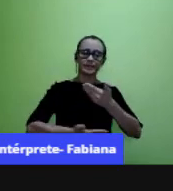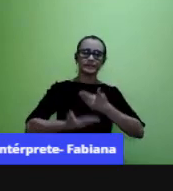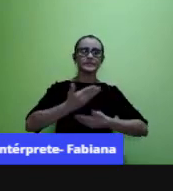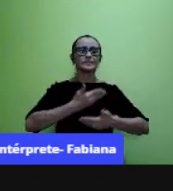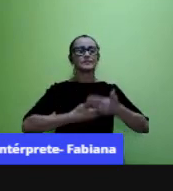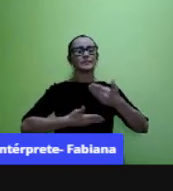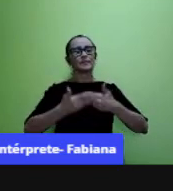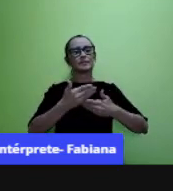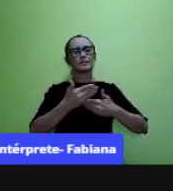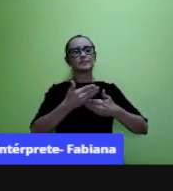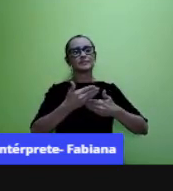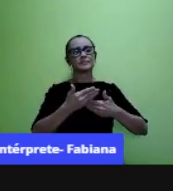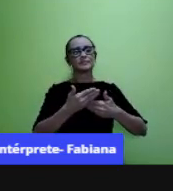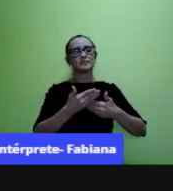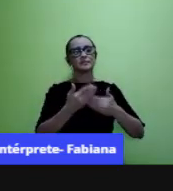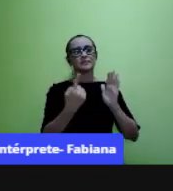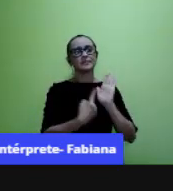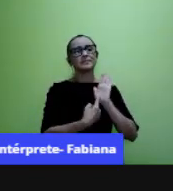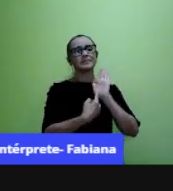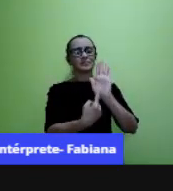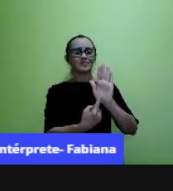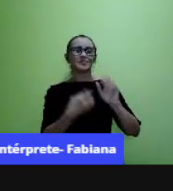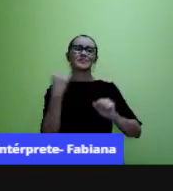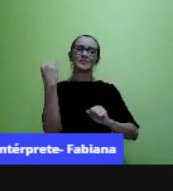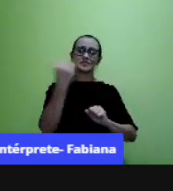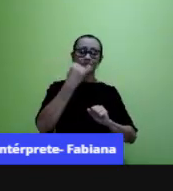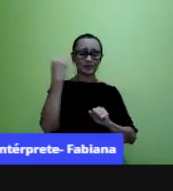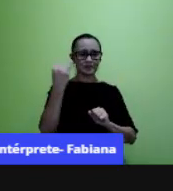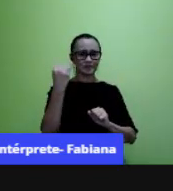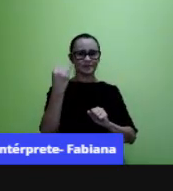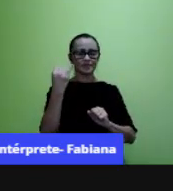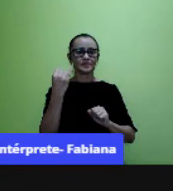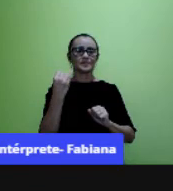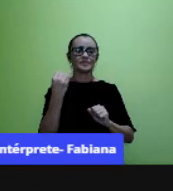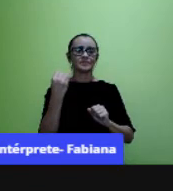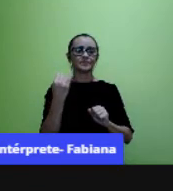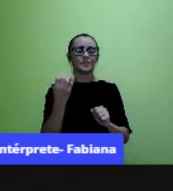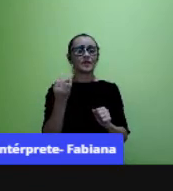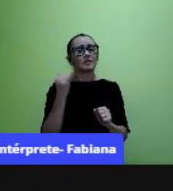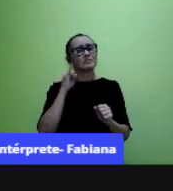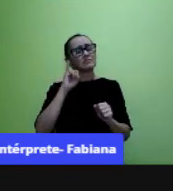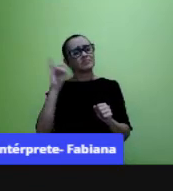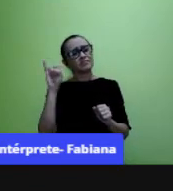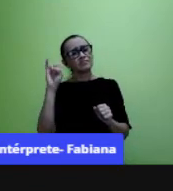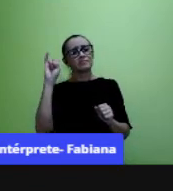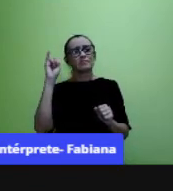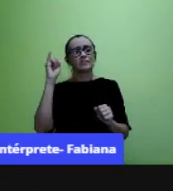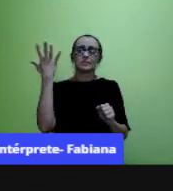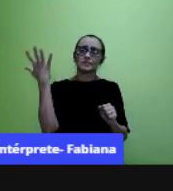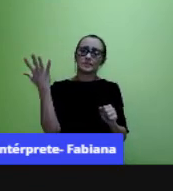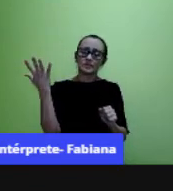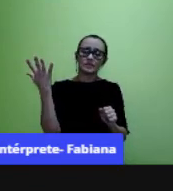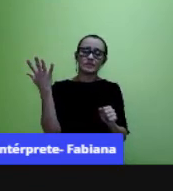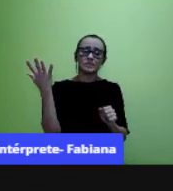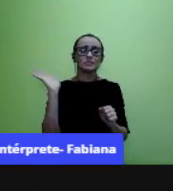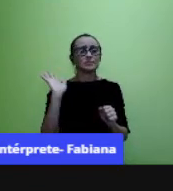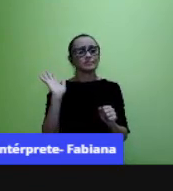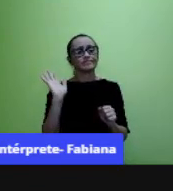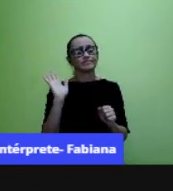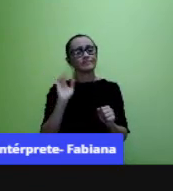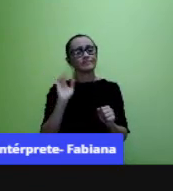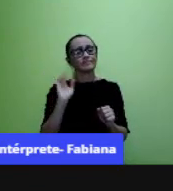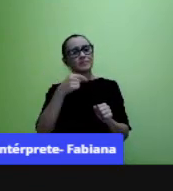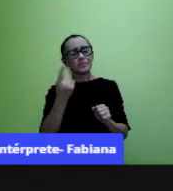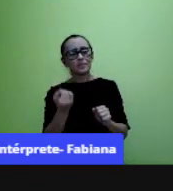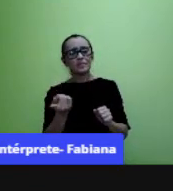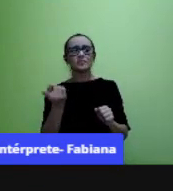conversas e mostrar a importância. Se isso não der certo, se isso não acontecer, a gente traz em outro momento,